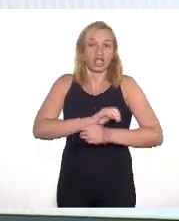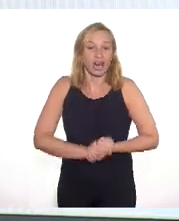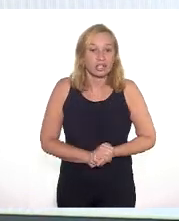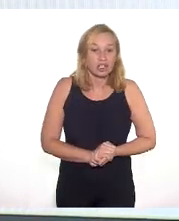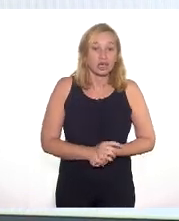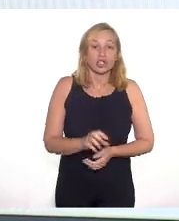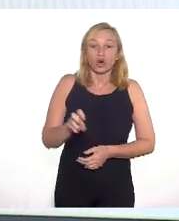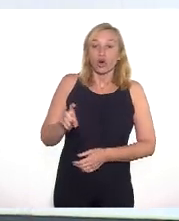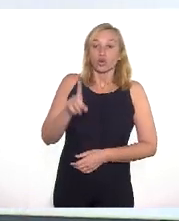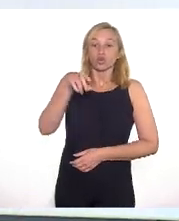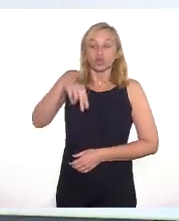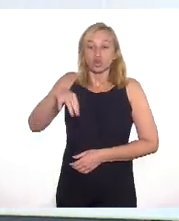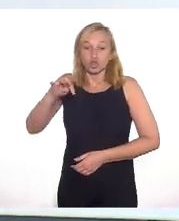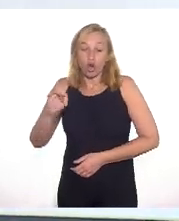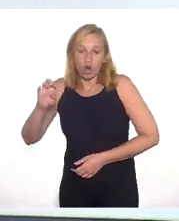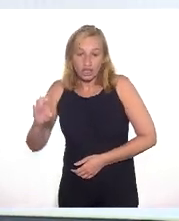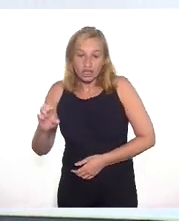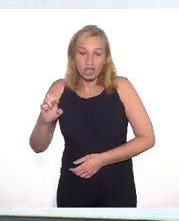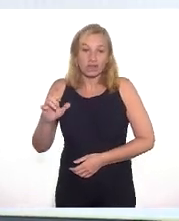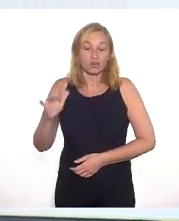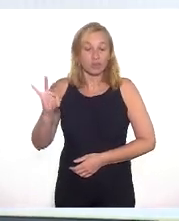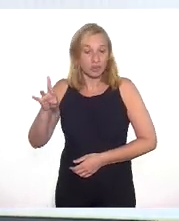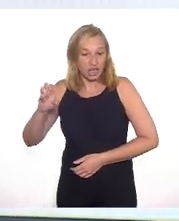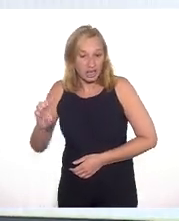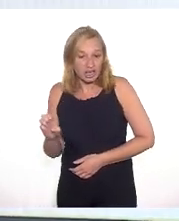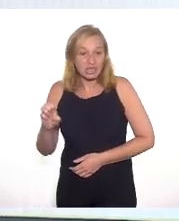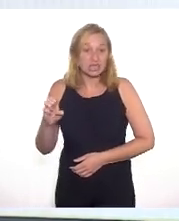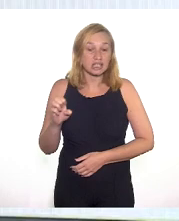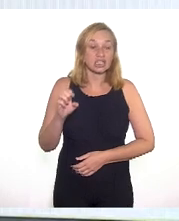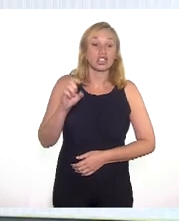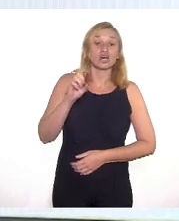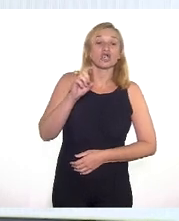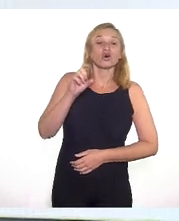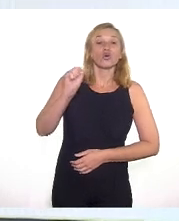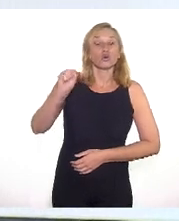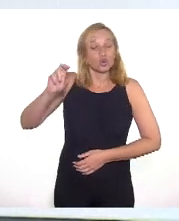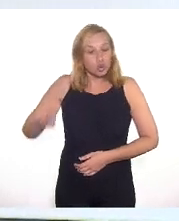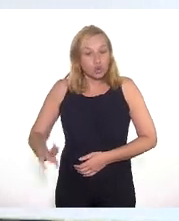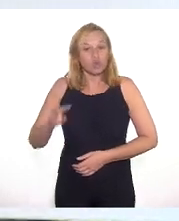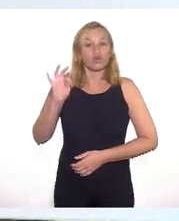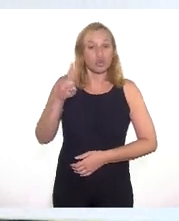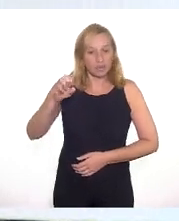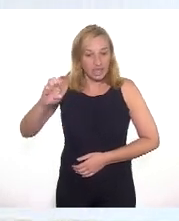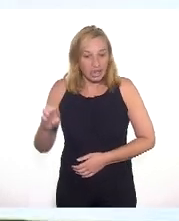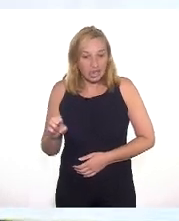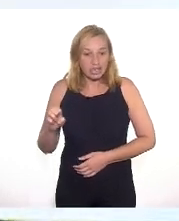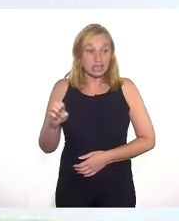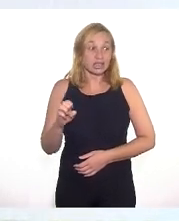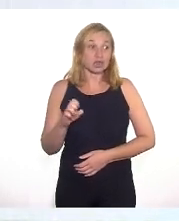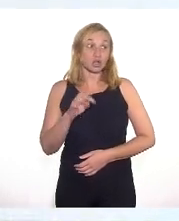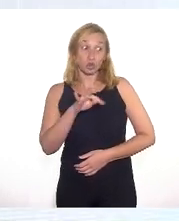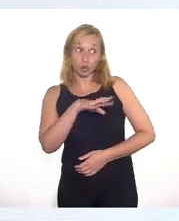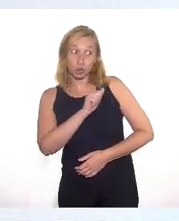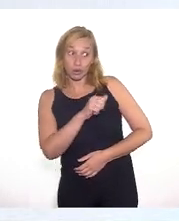Norte Fluminense, o Noroeste, região dos Lagos, o Sul Fluminense, o Tutuca já está me olhando aqui.